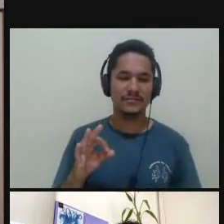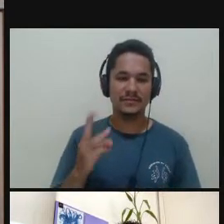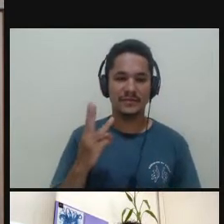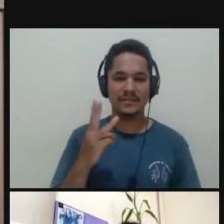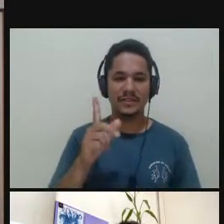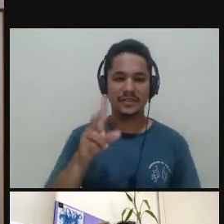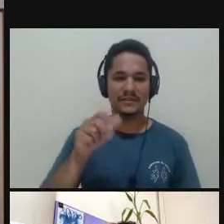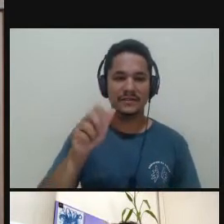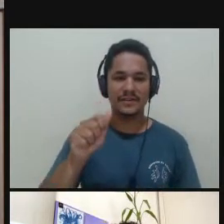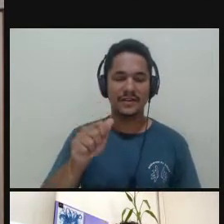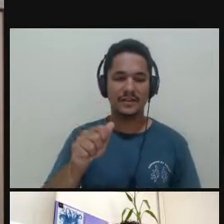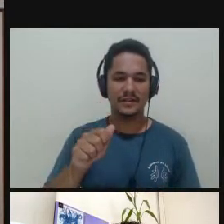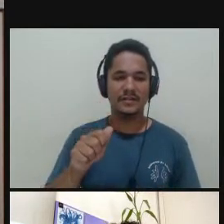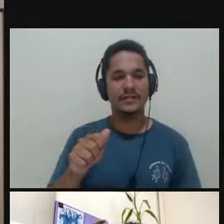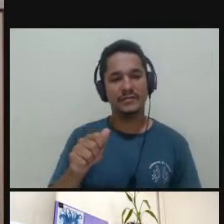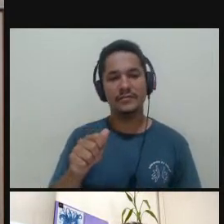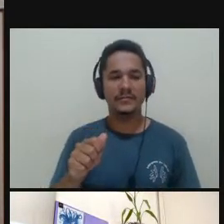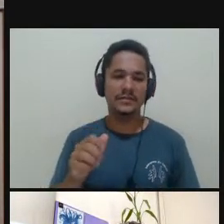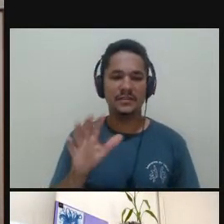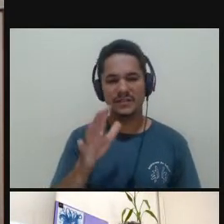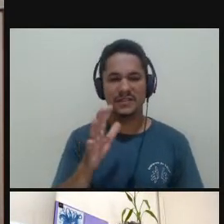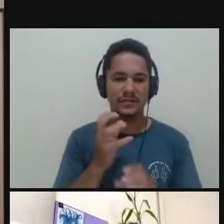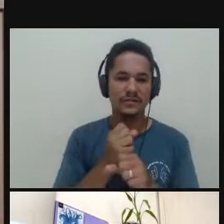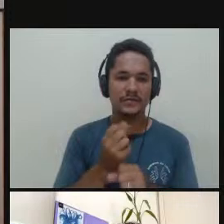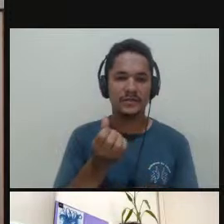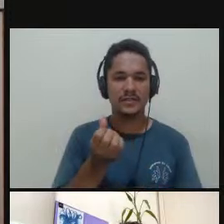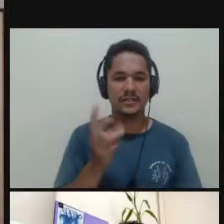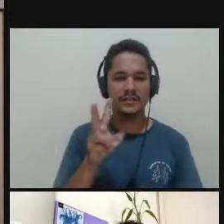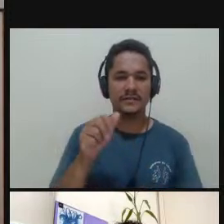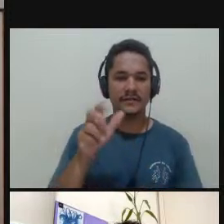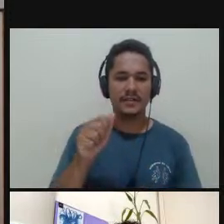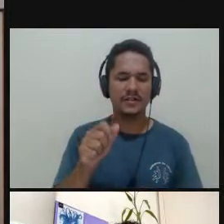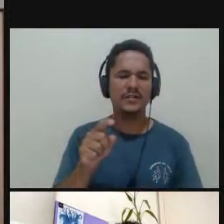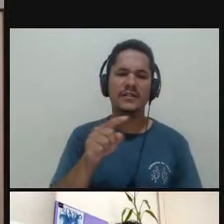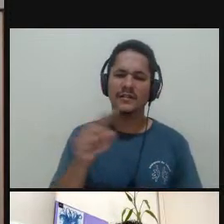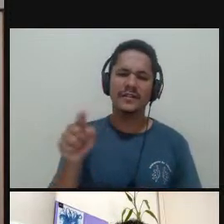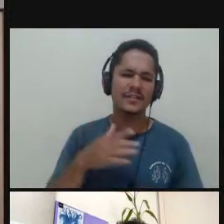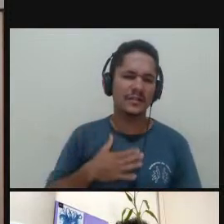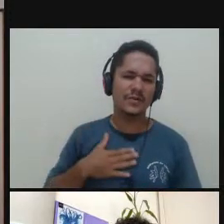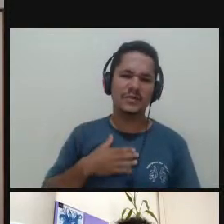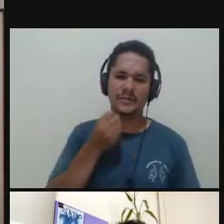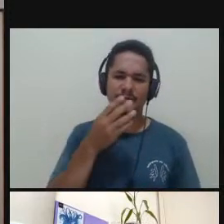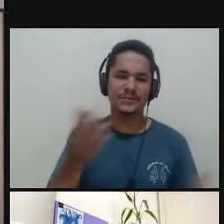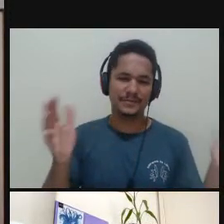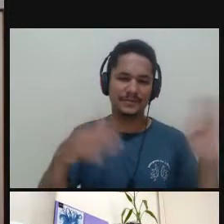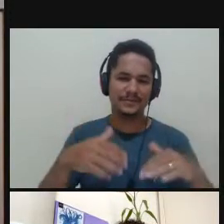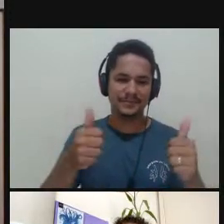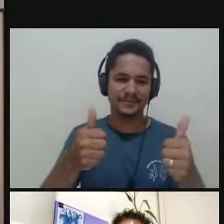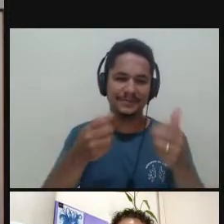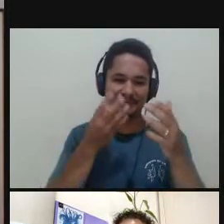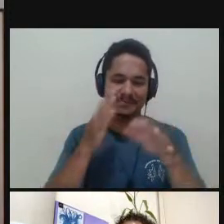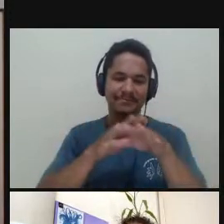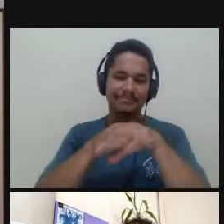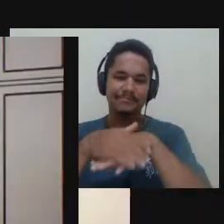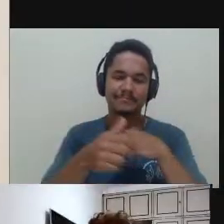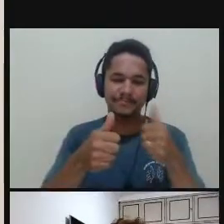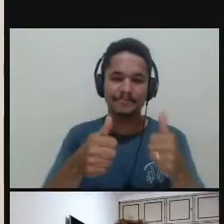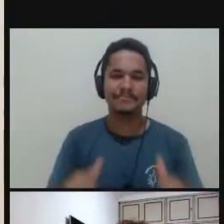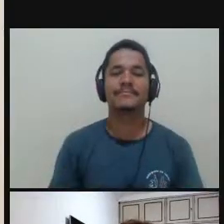titulares, né? E seus suplentes. É isso mesmo, são seis vagas. Vai ser um prazer, gente. Obrigada, viu? Boa noite. Tchau,